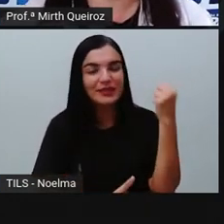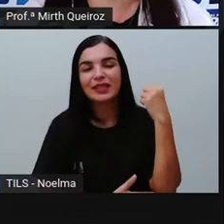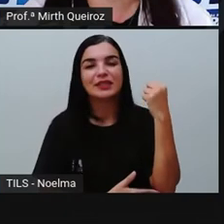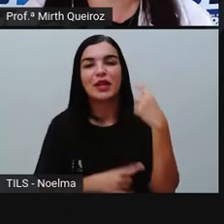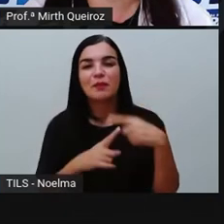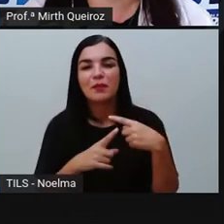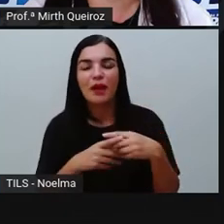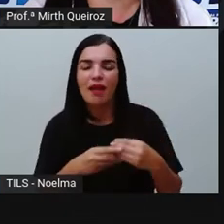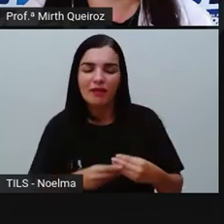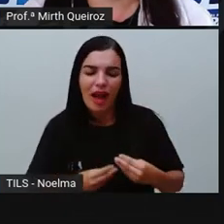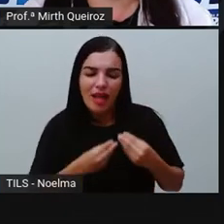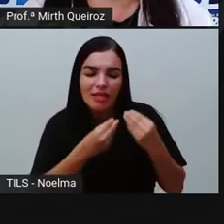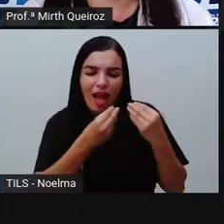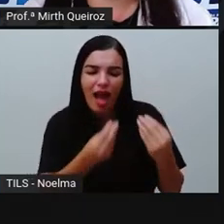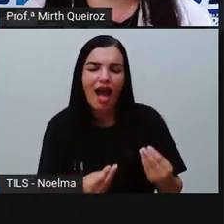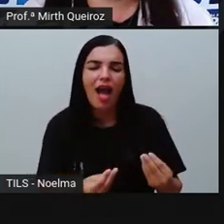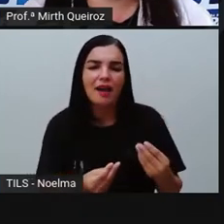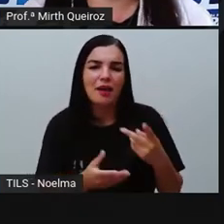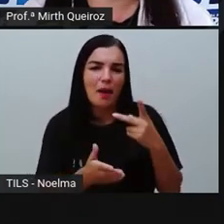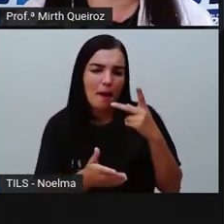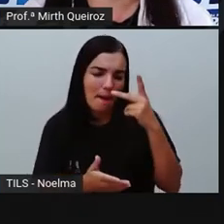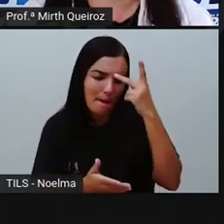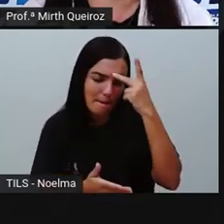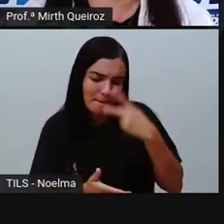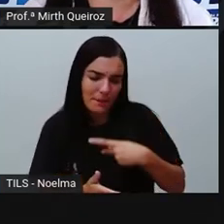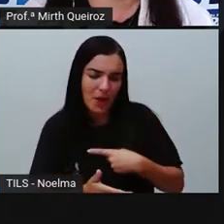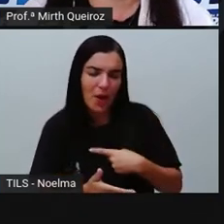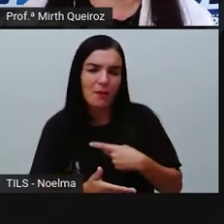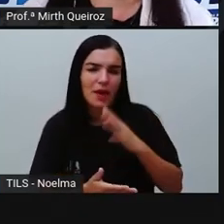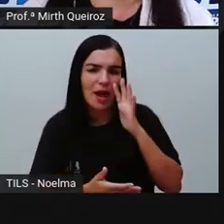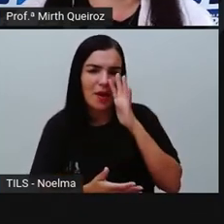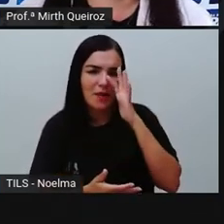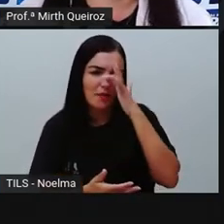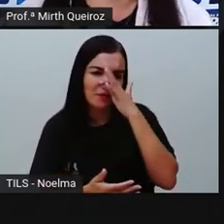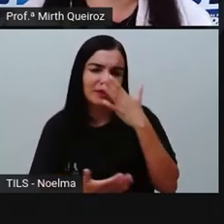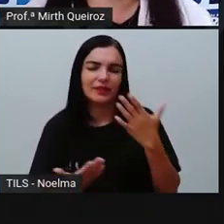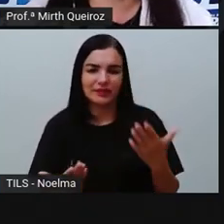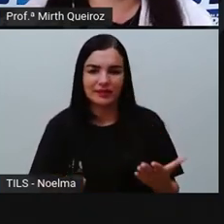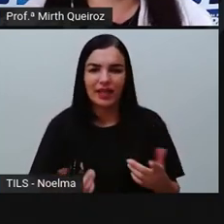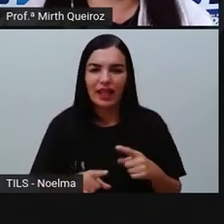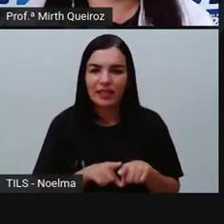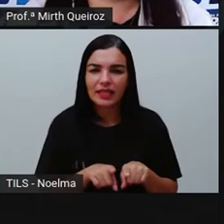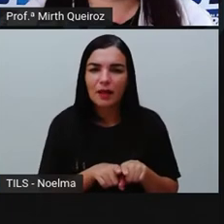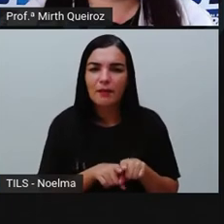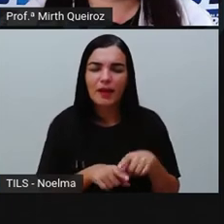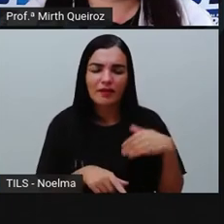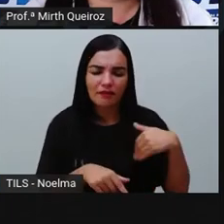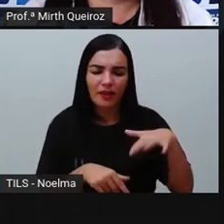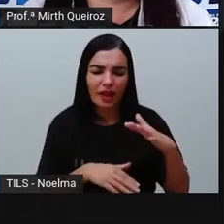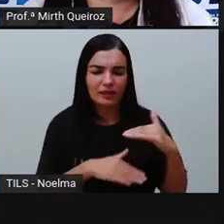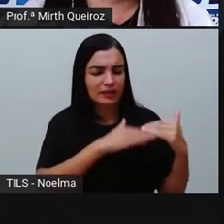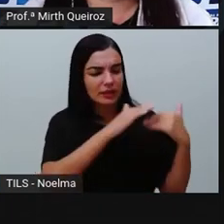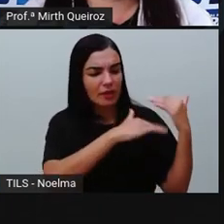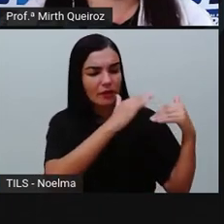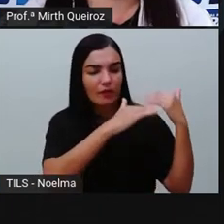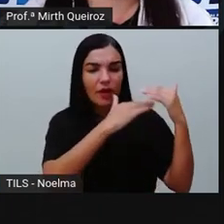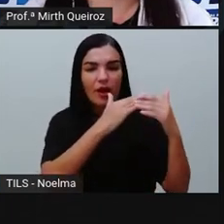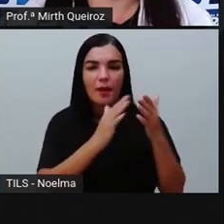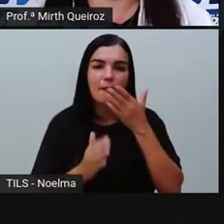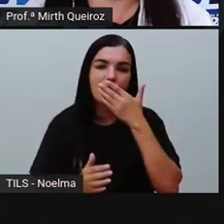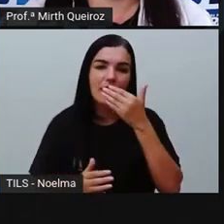gerar uma autoconfiança, ela vai desenvolver o nosso humor, ela vai desenvolver a nossa autoestima.